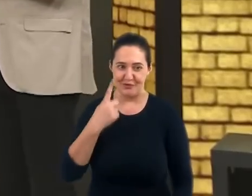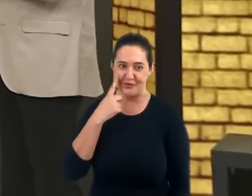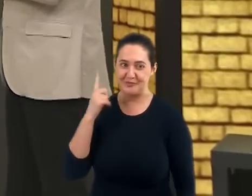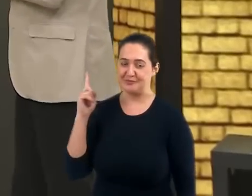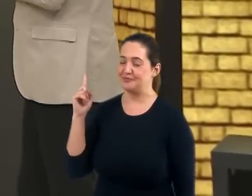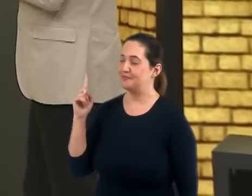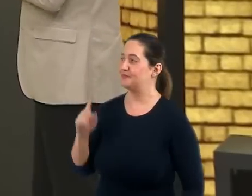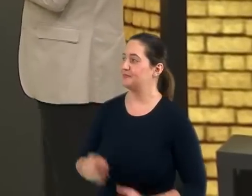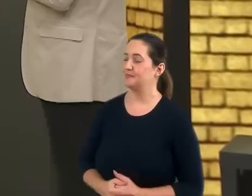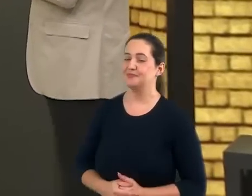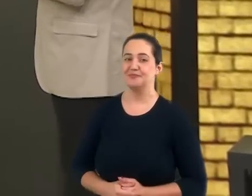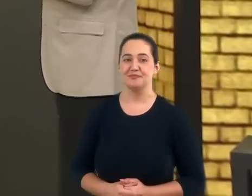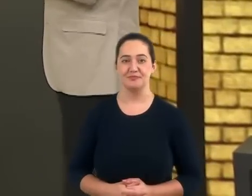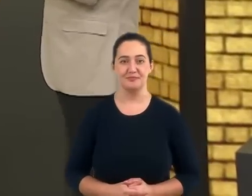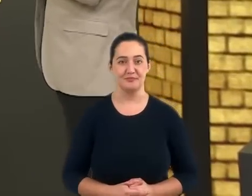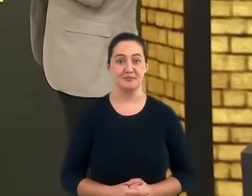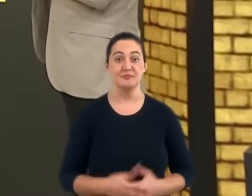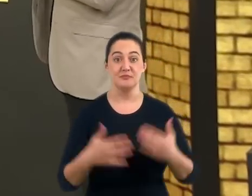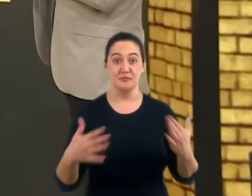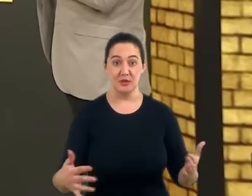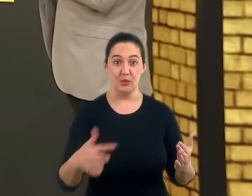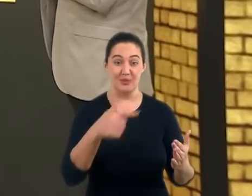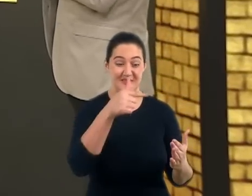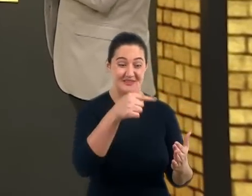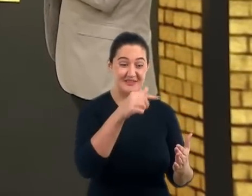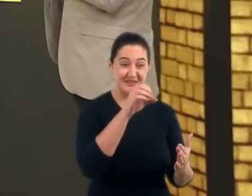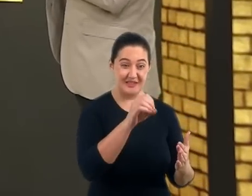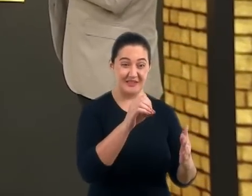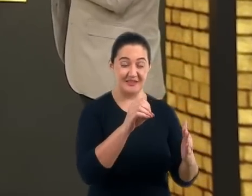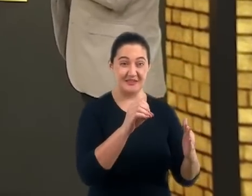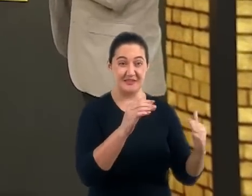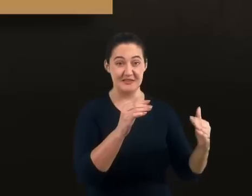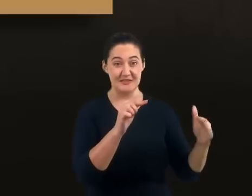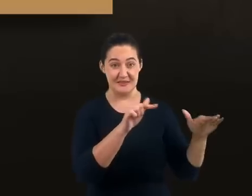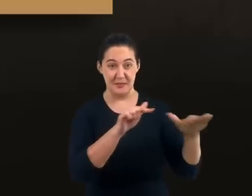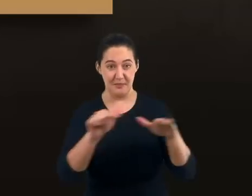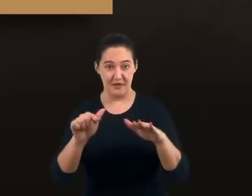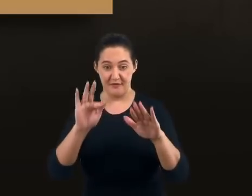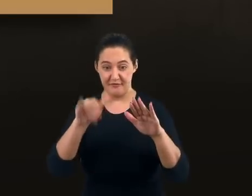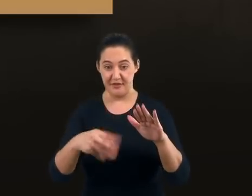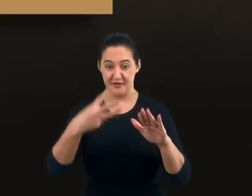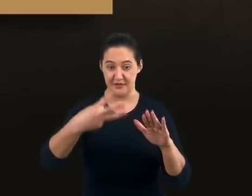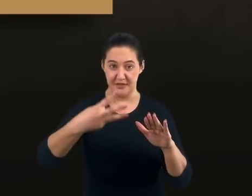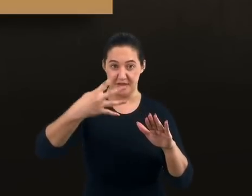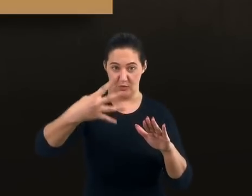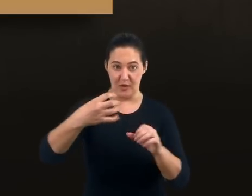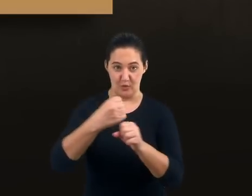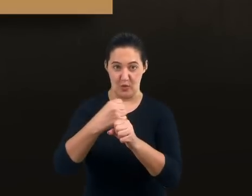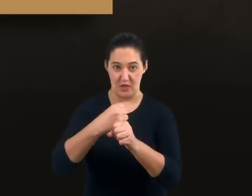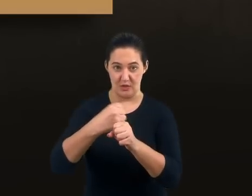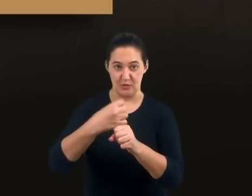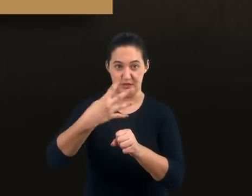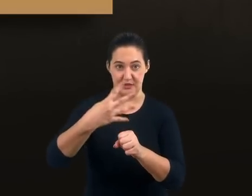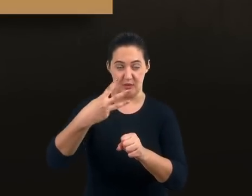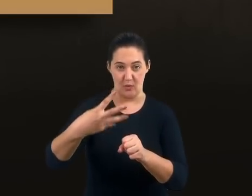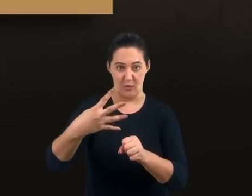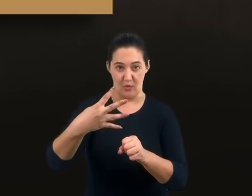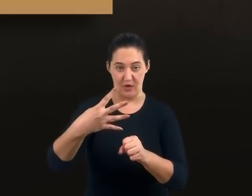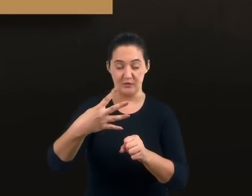novamente à tela e você vai entender. Então, se as 70 semanas de Daniel terminam no ano 34, eu tenho ainda